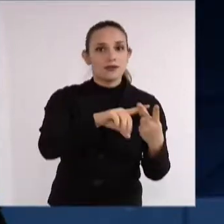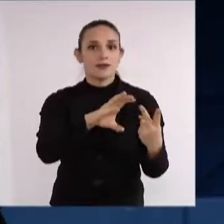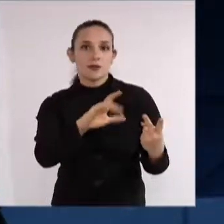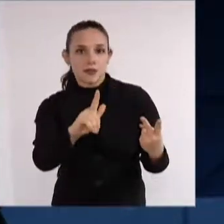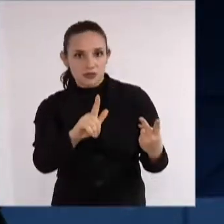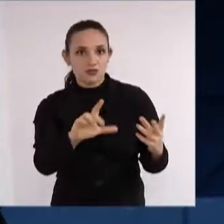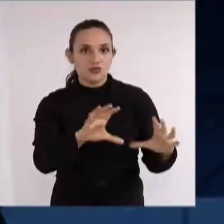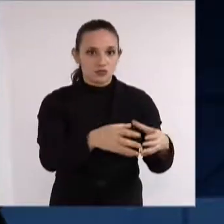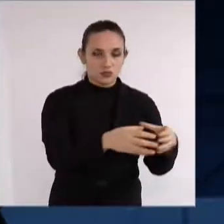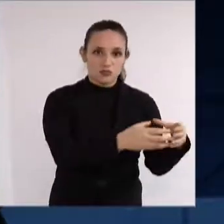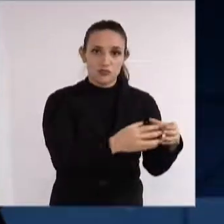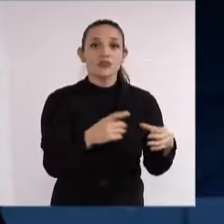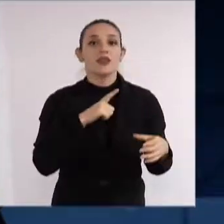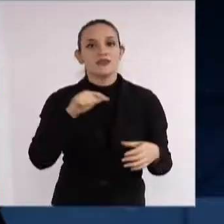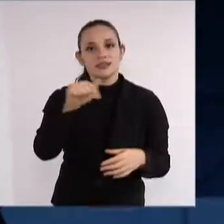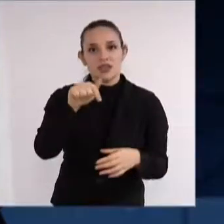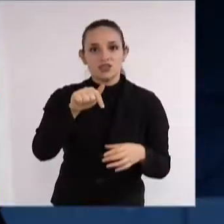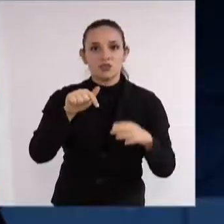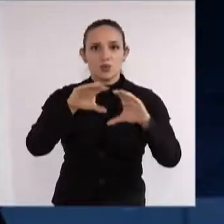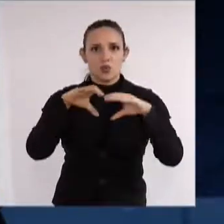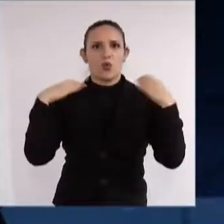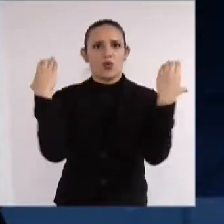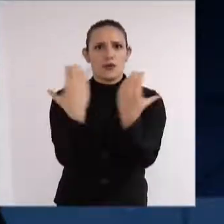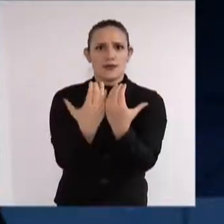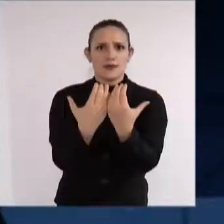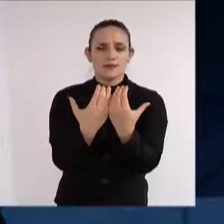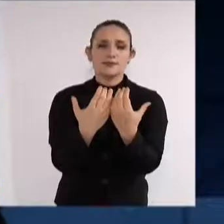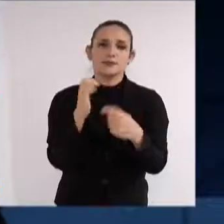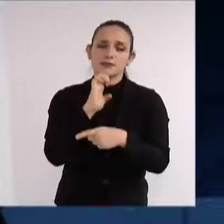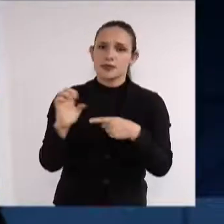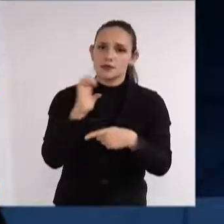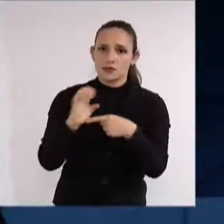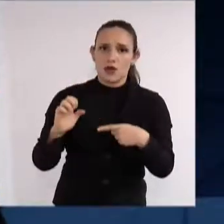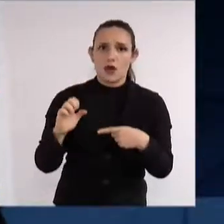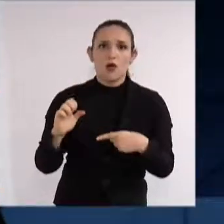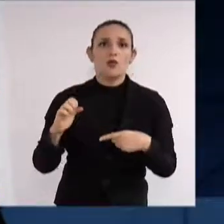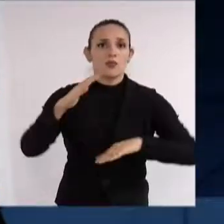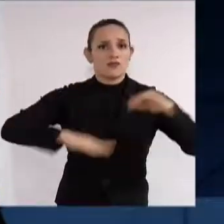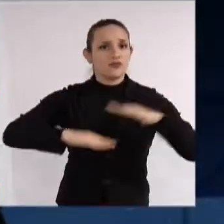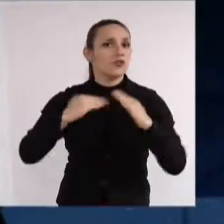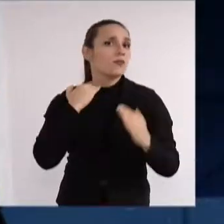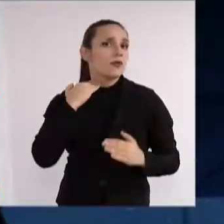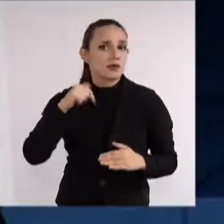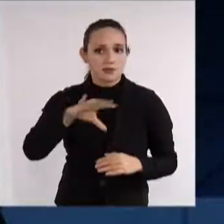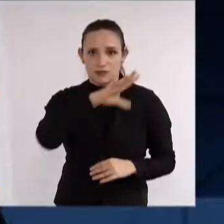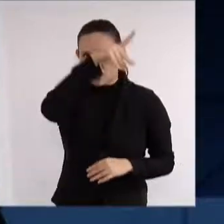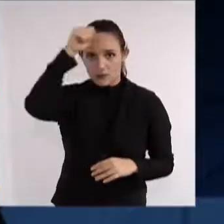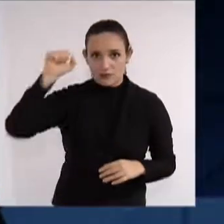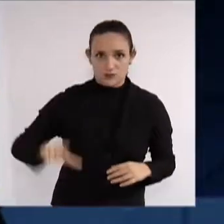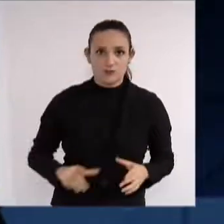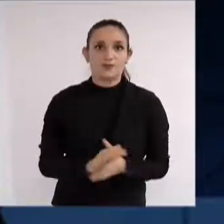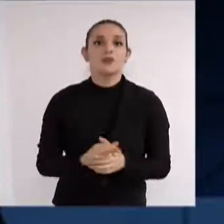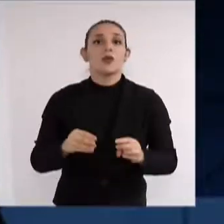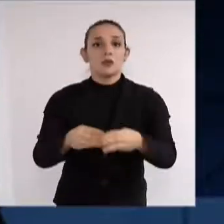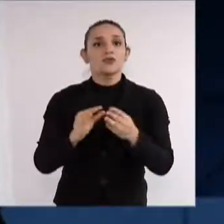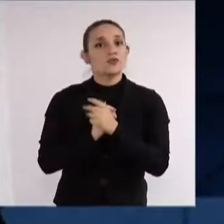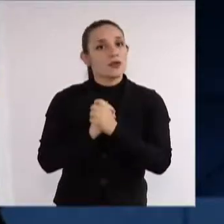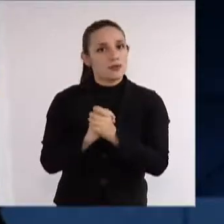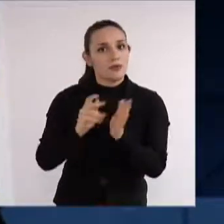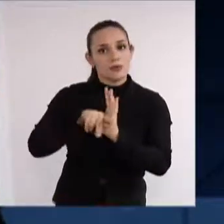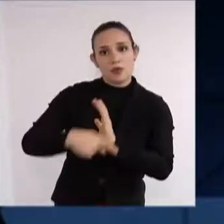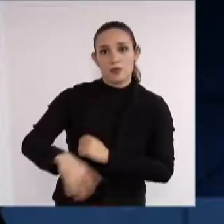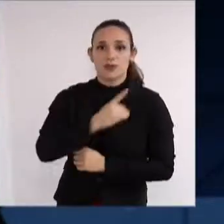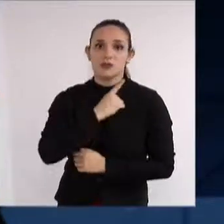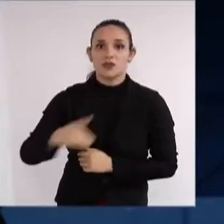sucesso do 7º Encontro Estadual de Bancários do Mato Grosso do Sul. Requerimento de moção de congratulação, de autoria do deputado